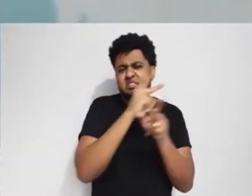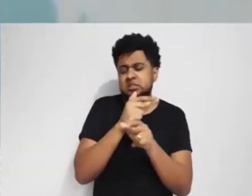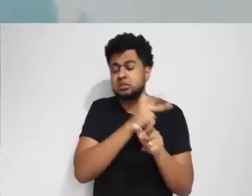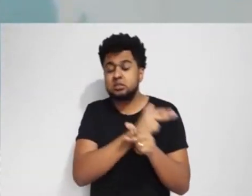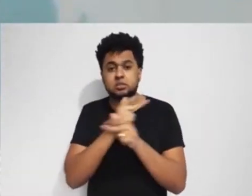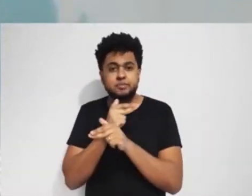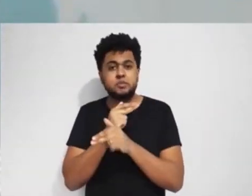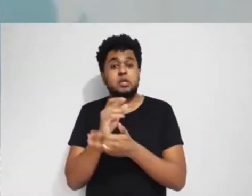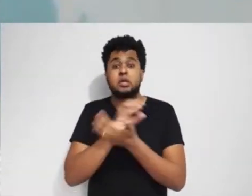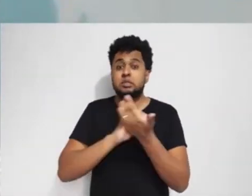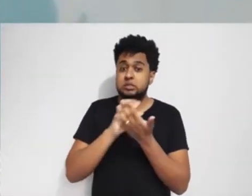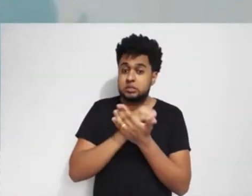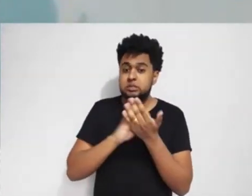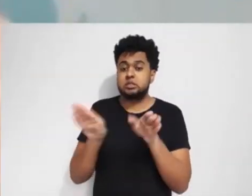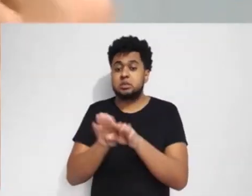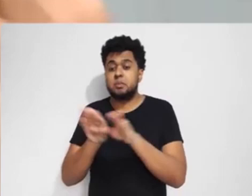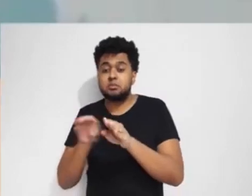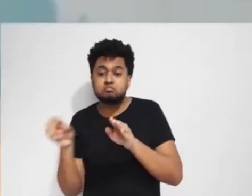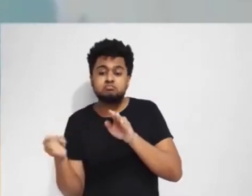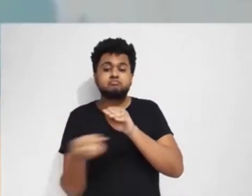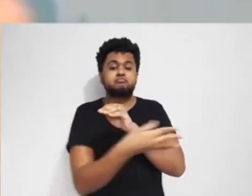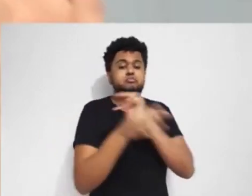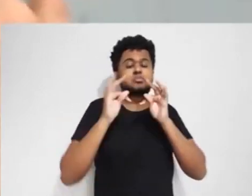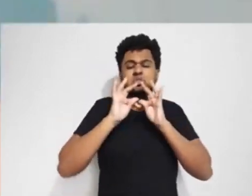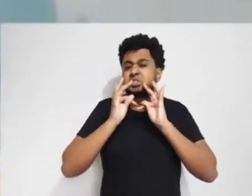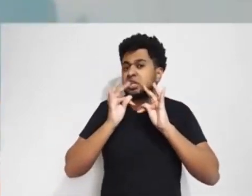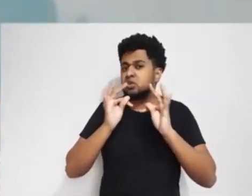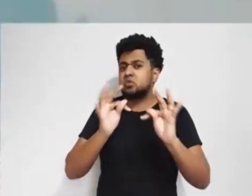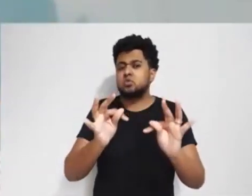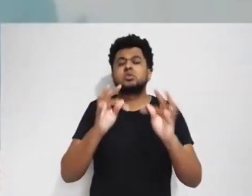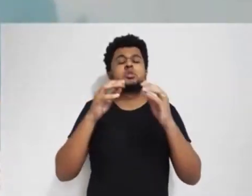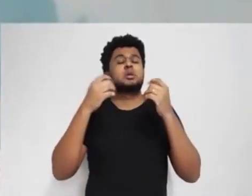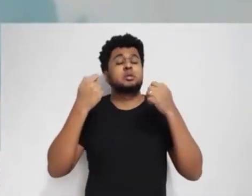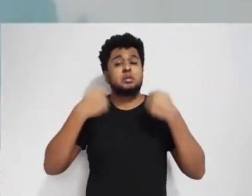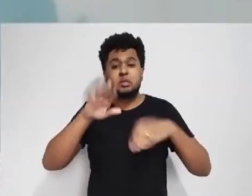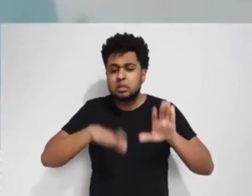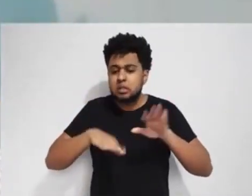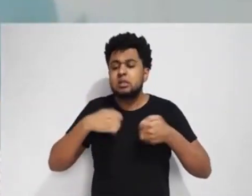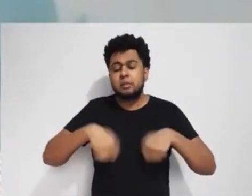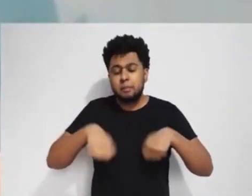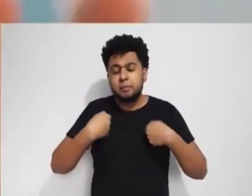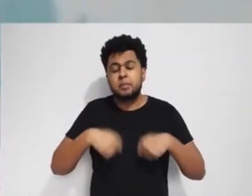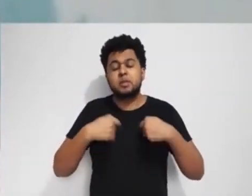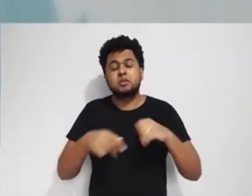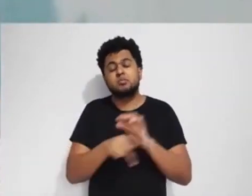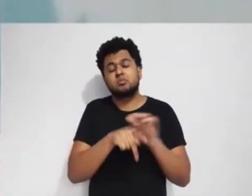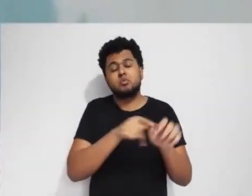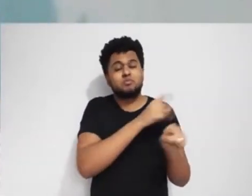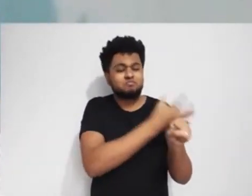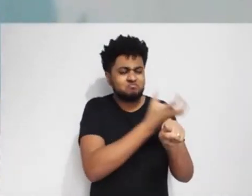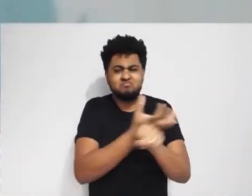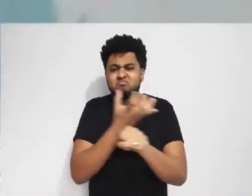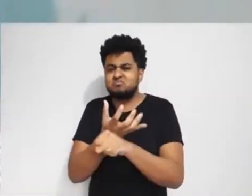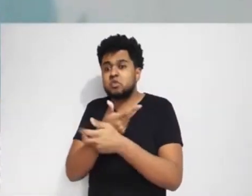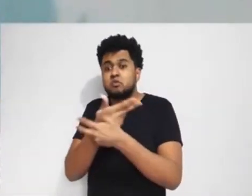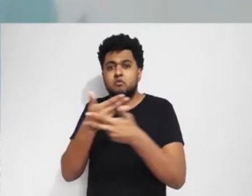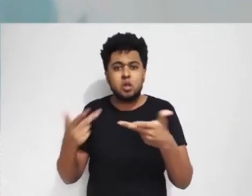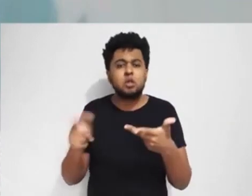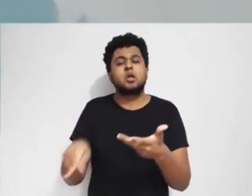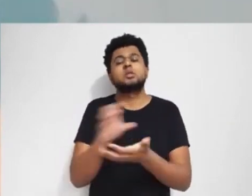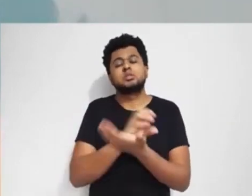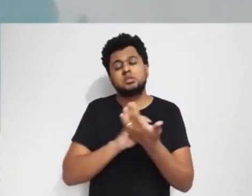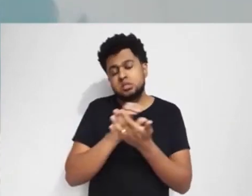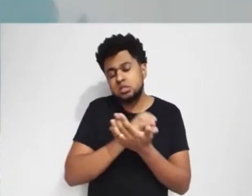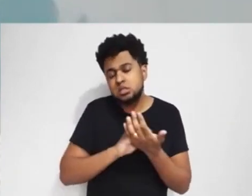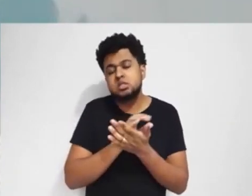e a inovação e a tecnologia, elas dependem dessa visão integrada, interdisciplinar. Então, isso a ciência, sem